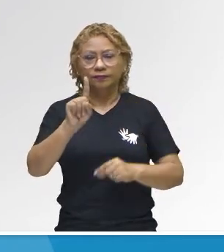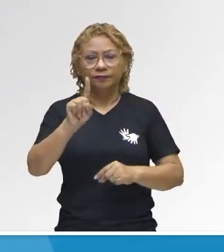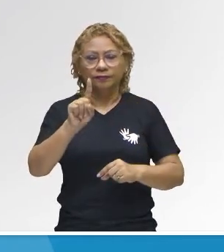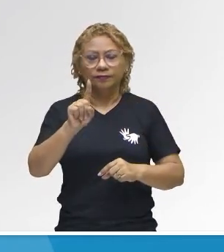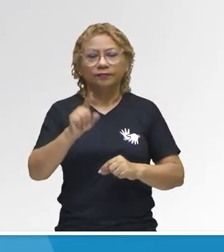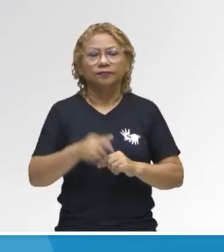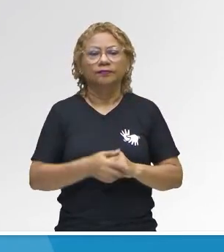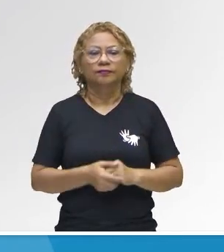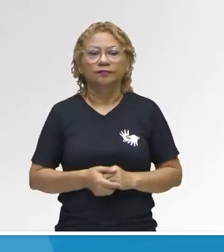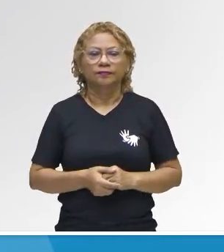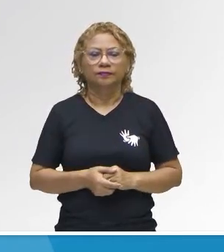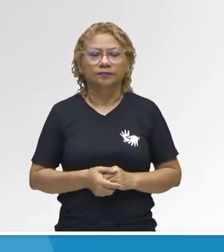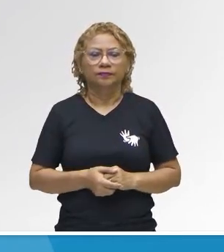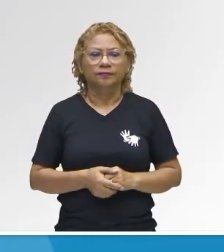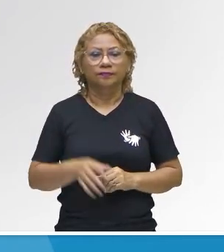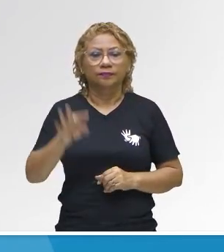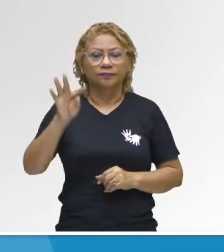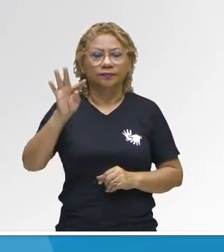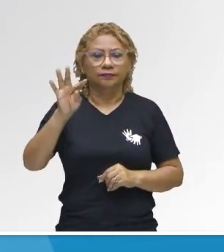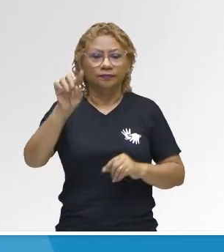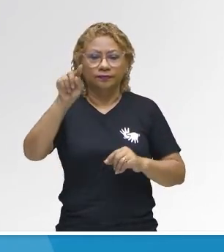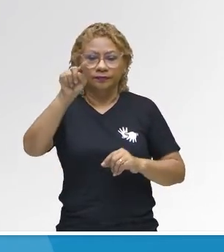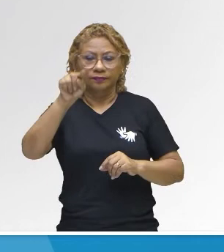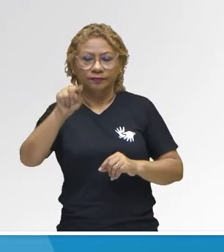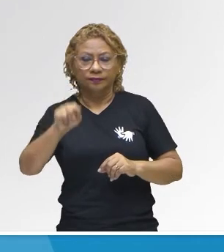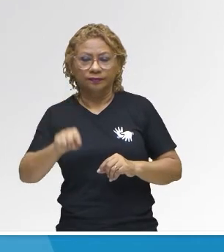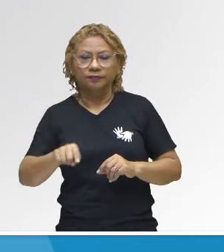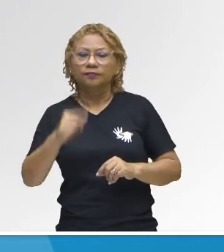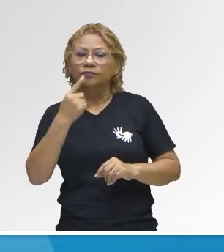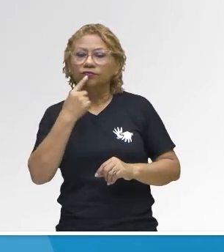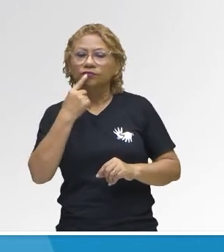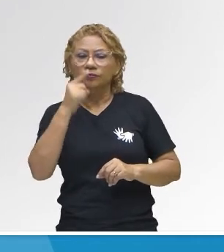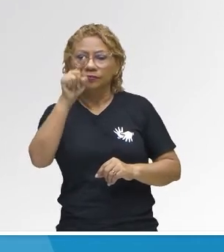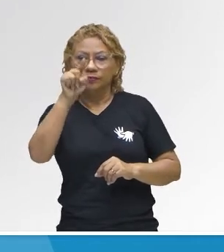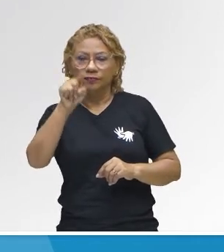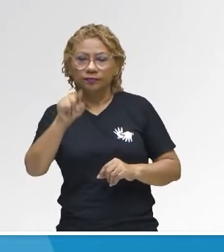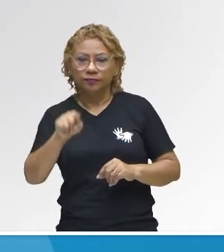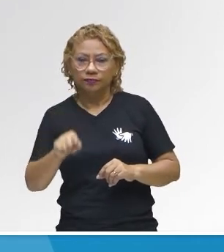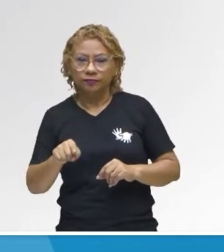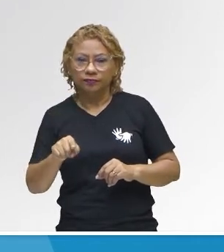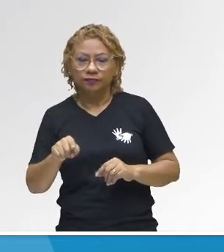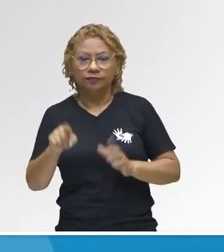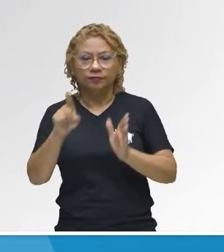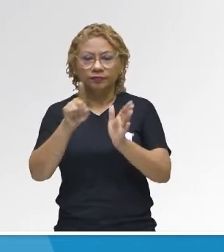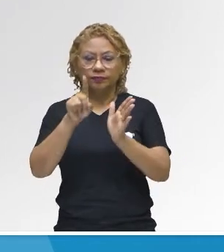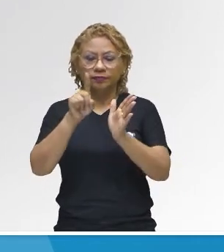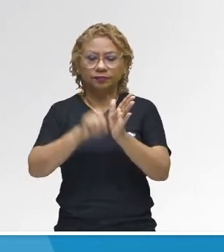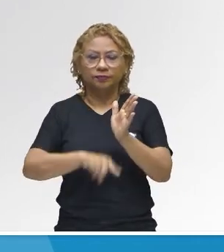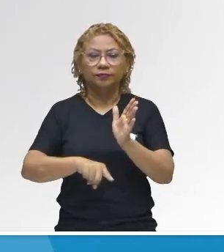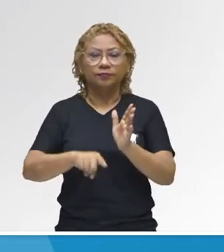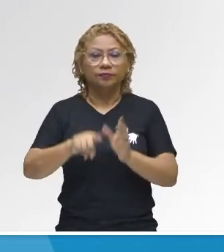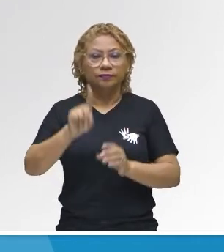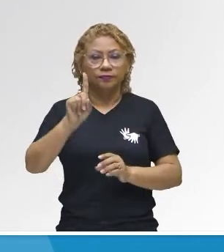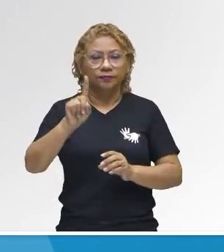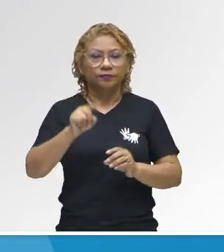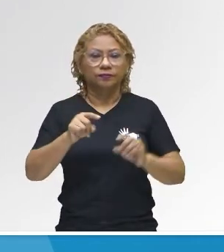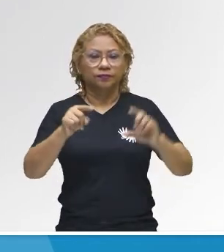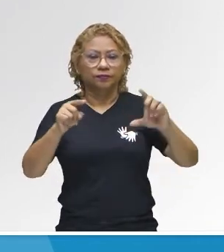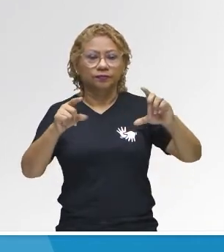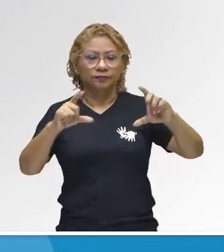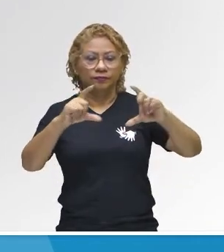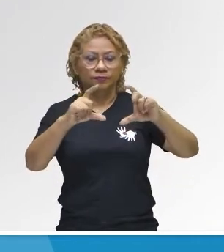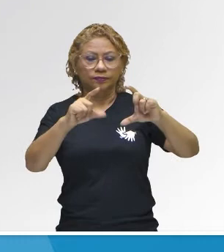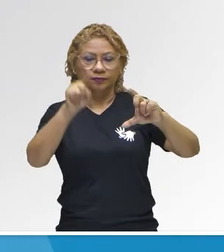a tangente de 135 graus é igual a menos 1. Então, a gente consegue